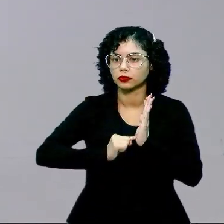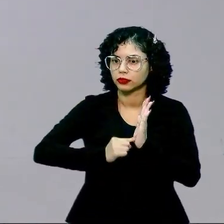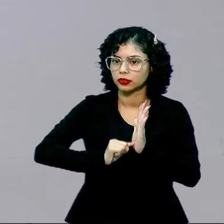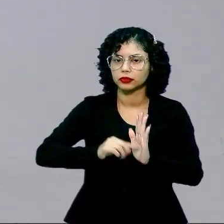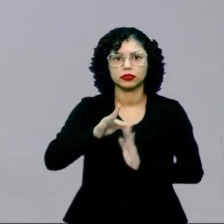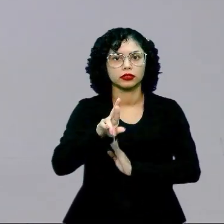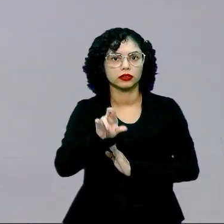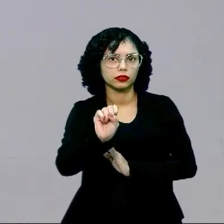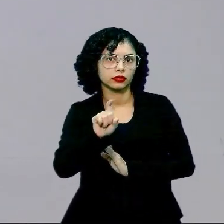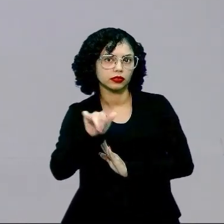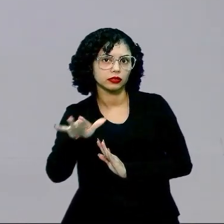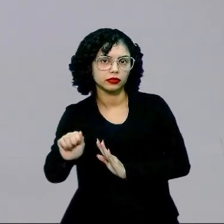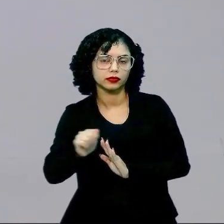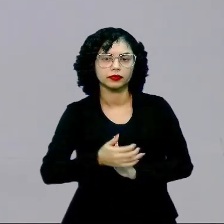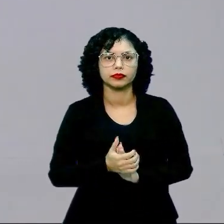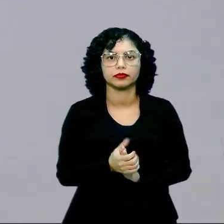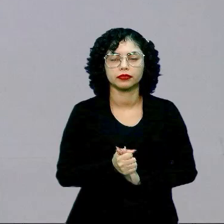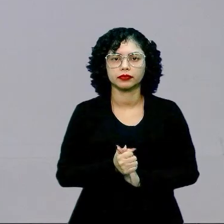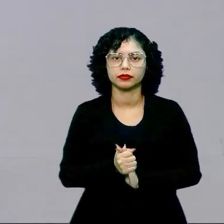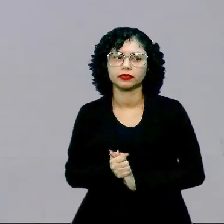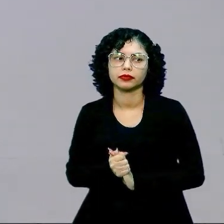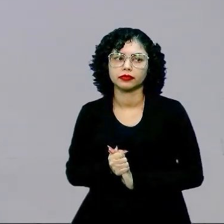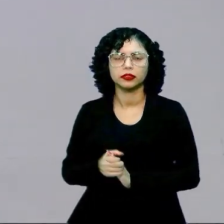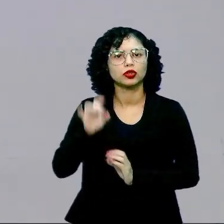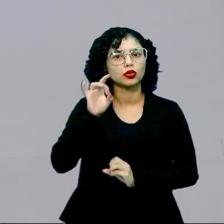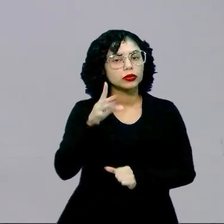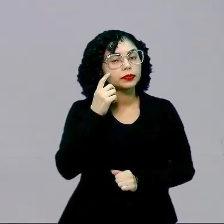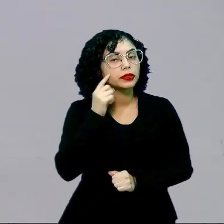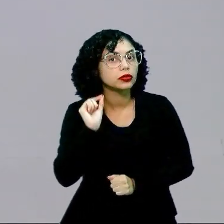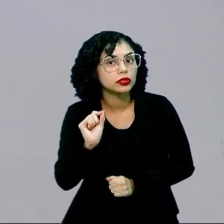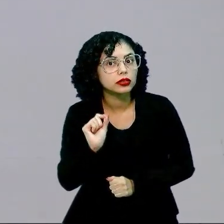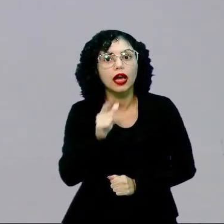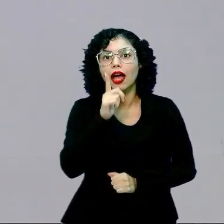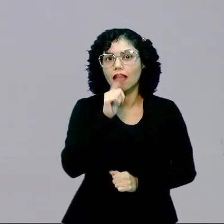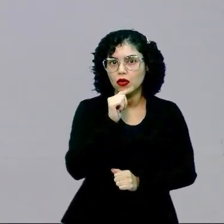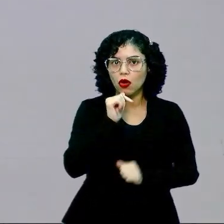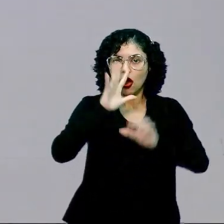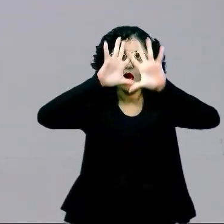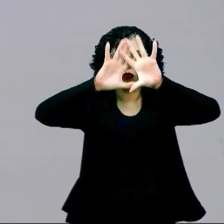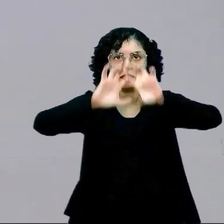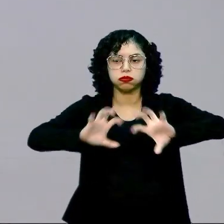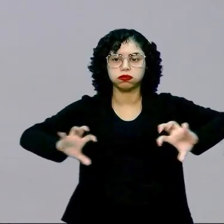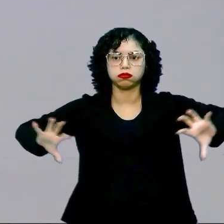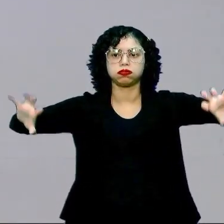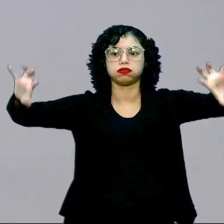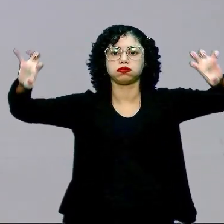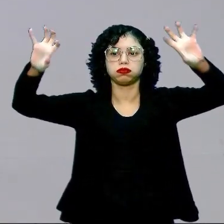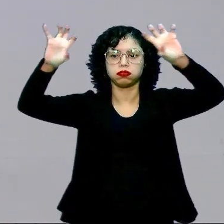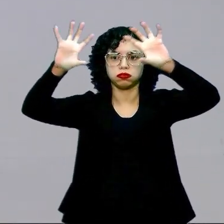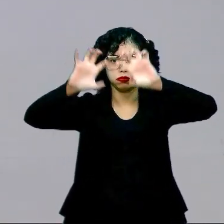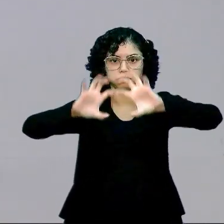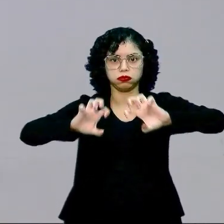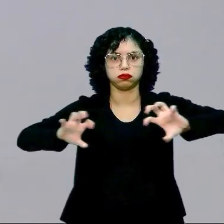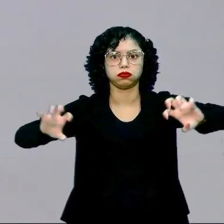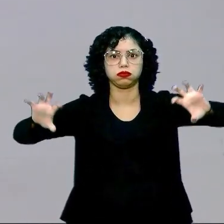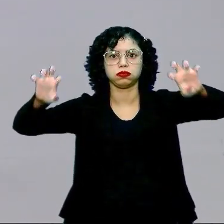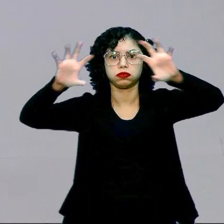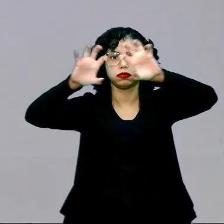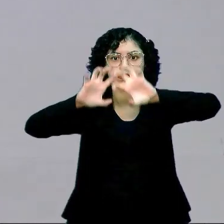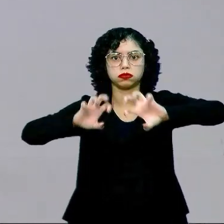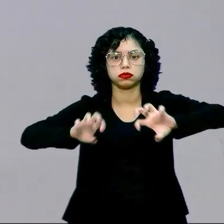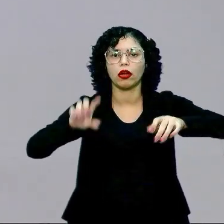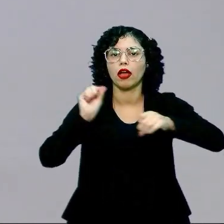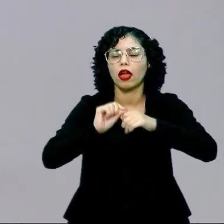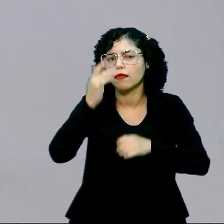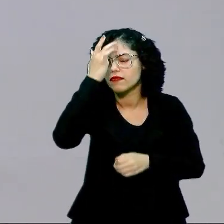de fusão, ponto de ebulição. É só você pensar o que? A água evaporando, ela está ebulindo. Então, como é que